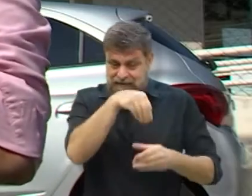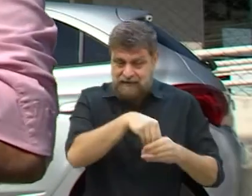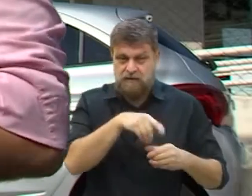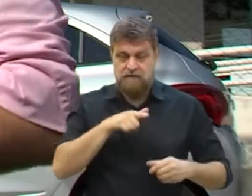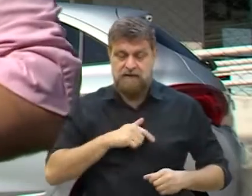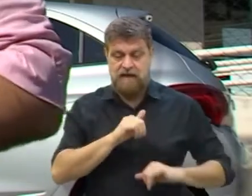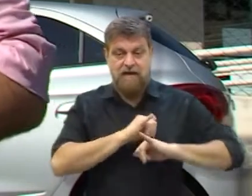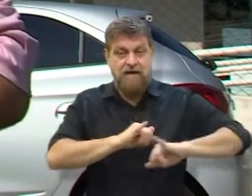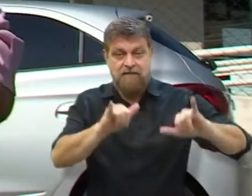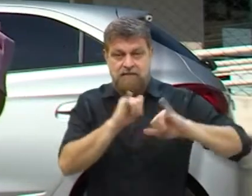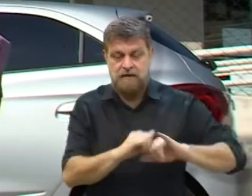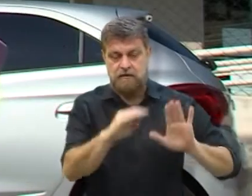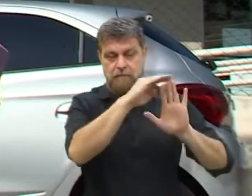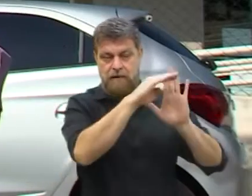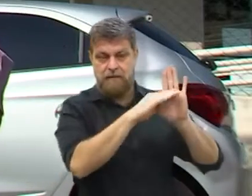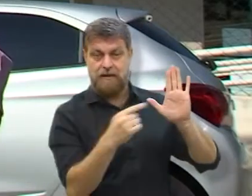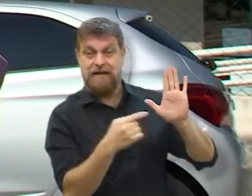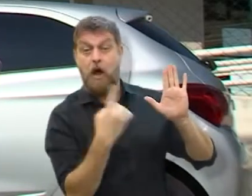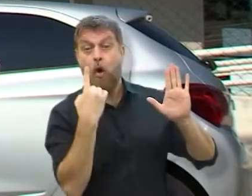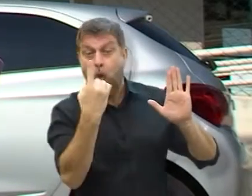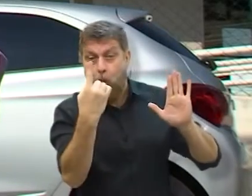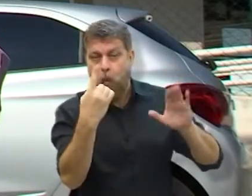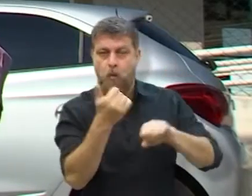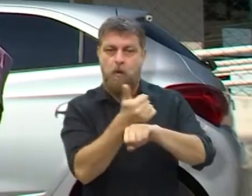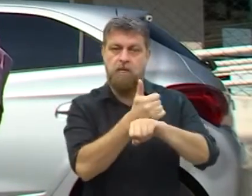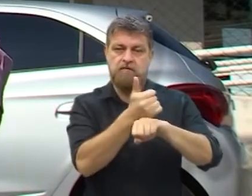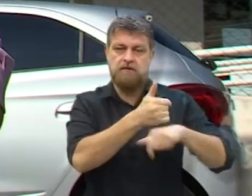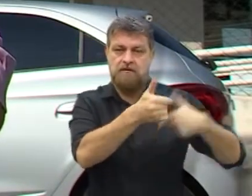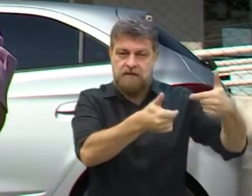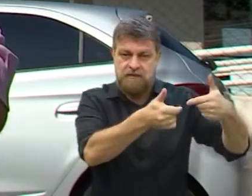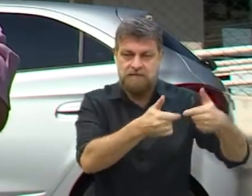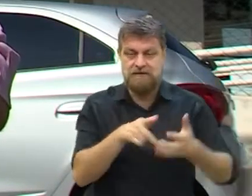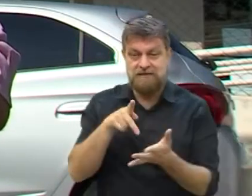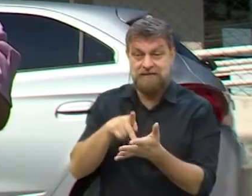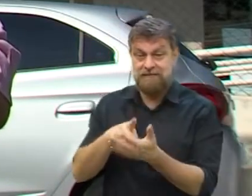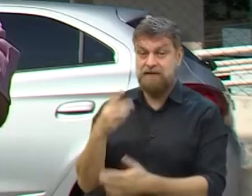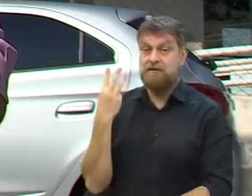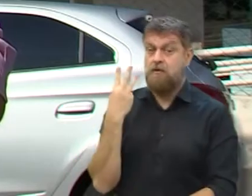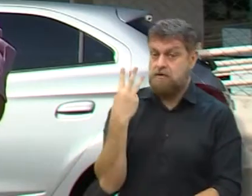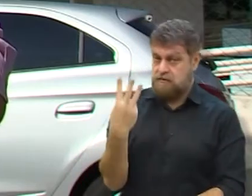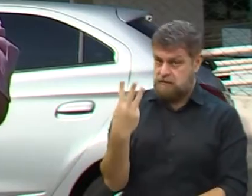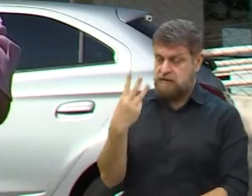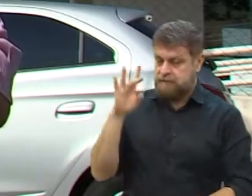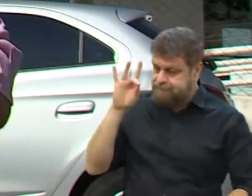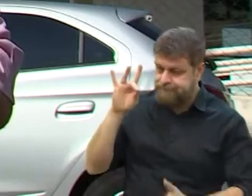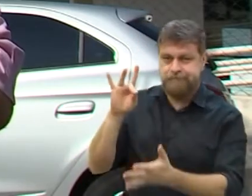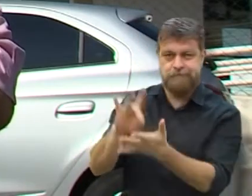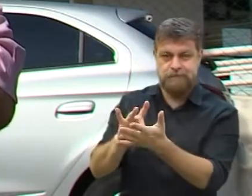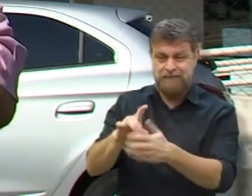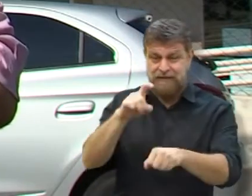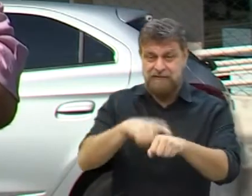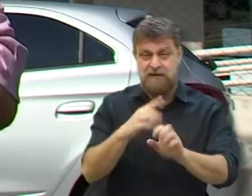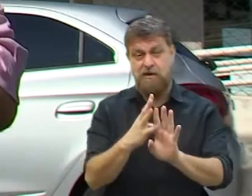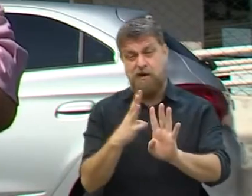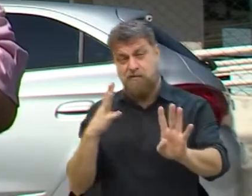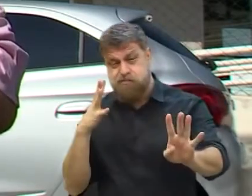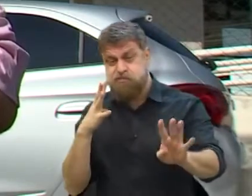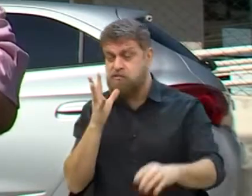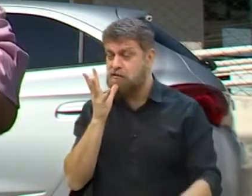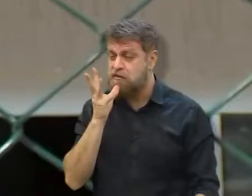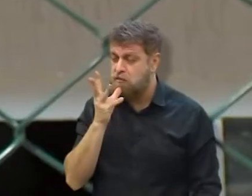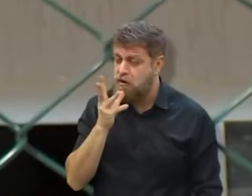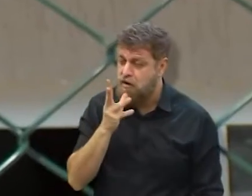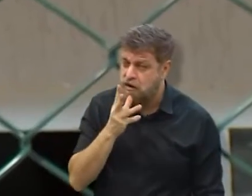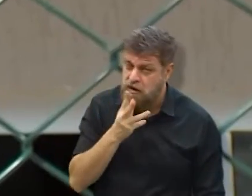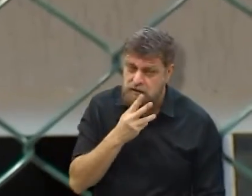lá dentro, comunicando que tem apenas um profissional trabalhando, quando na verdade tinha que ter 3, por isso o tempo de espera é